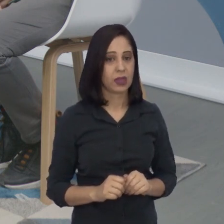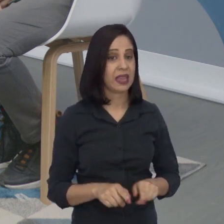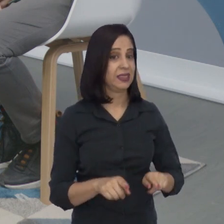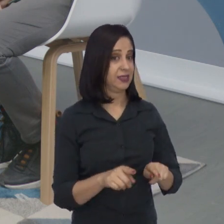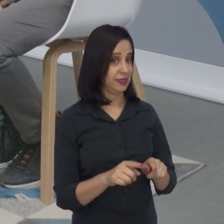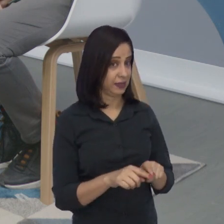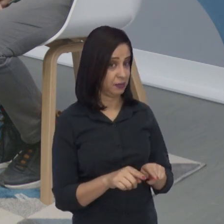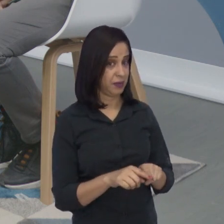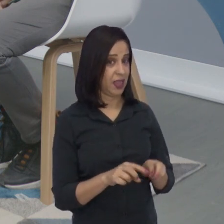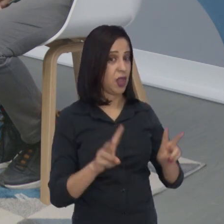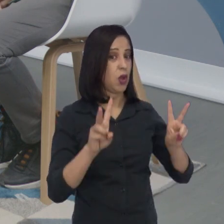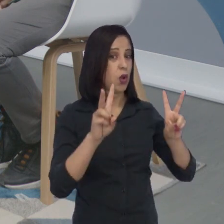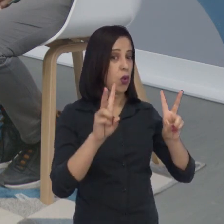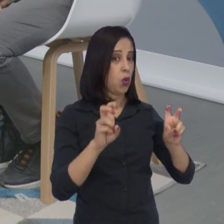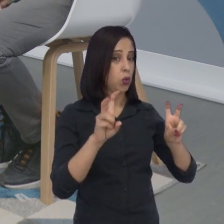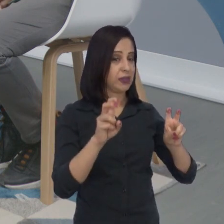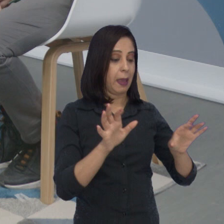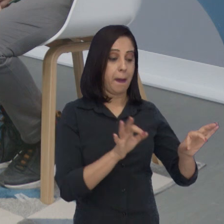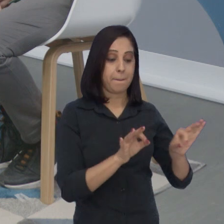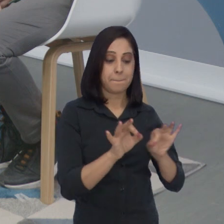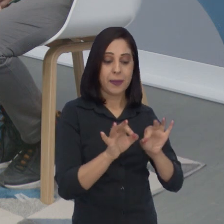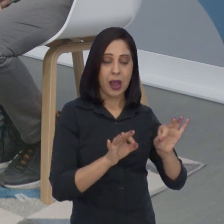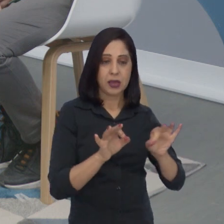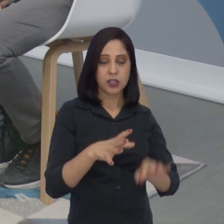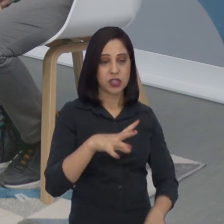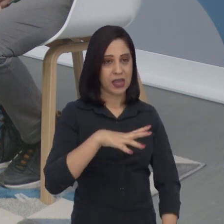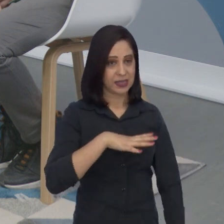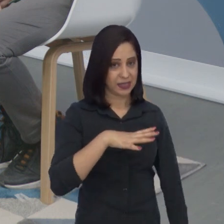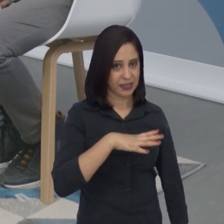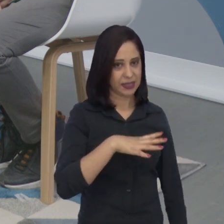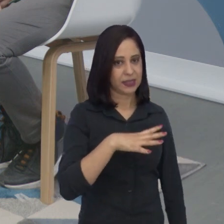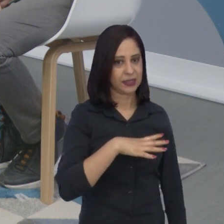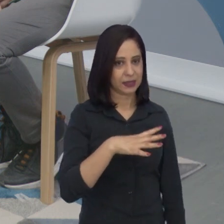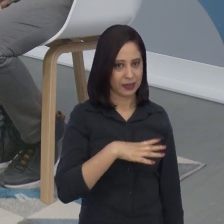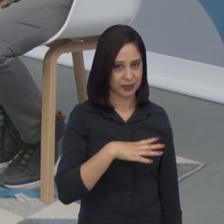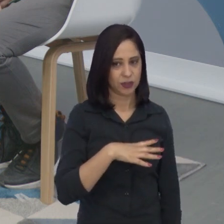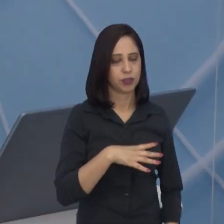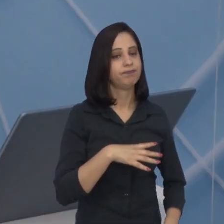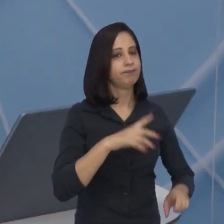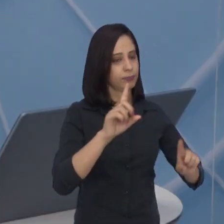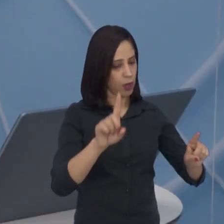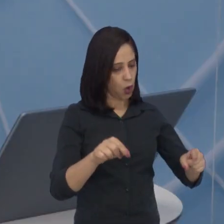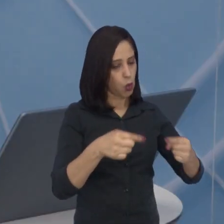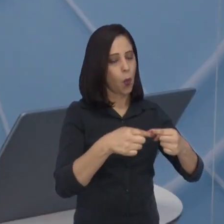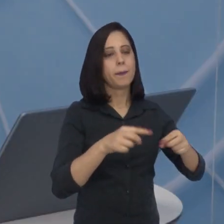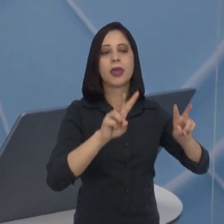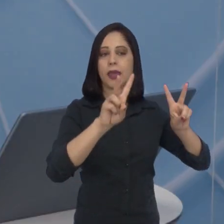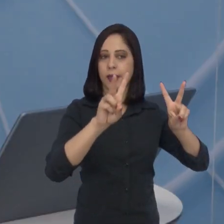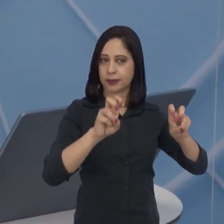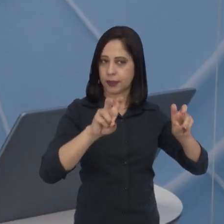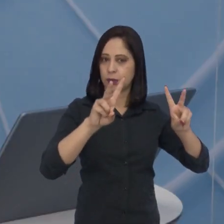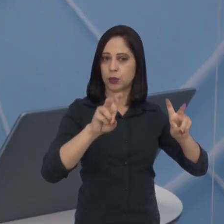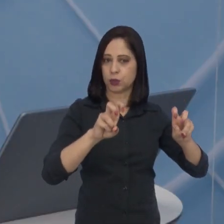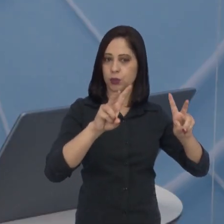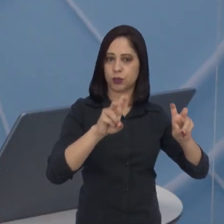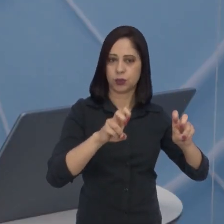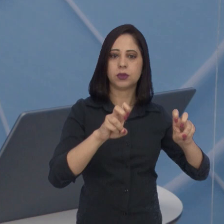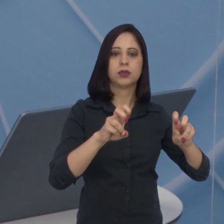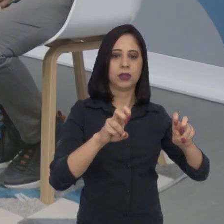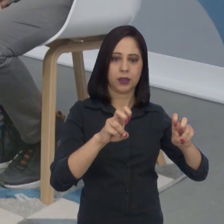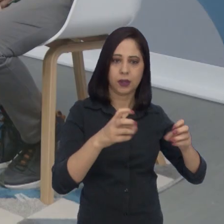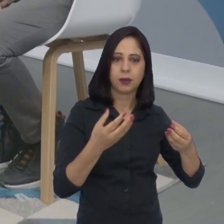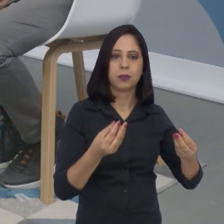mencionar a questão do planejamento urbano das cidades, que tem tudo a ver, né, com essa questão